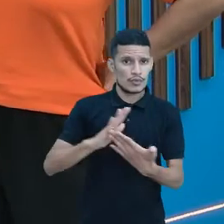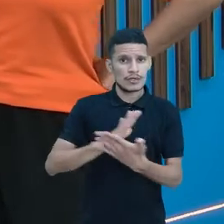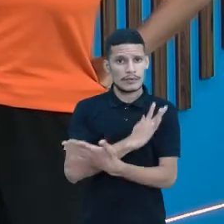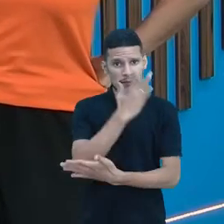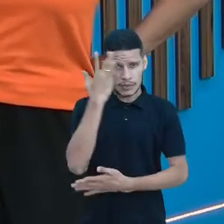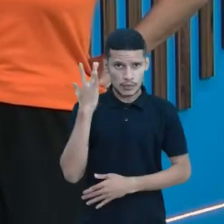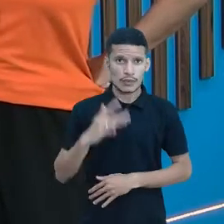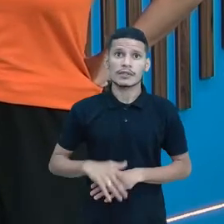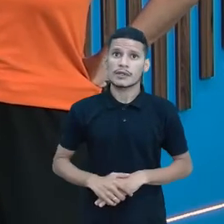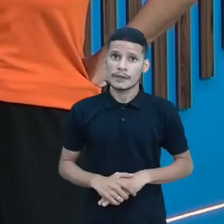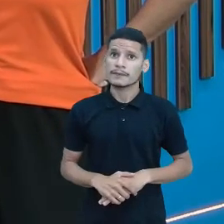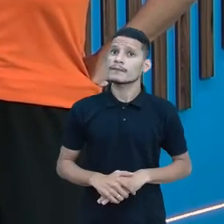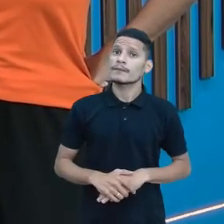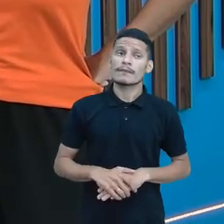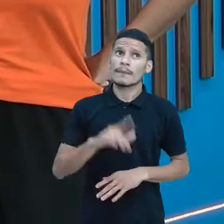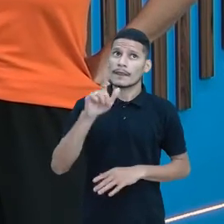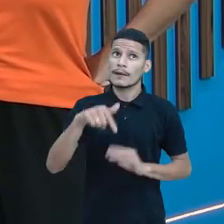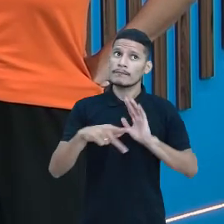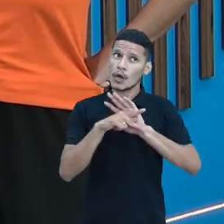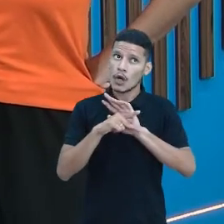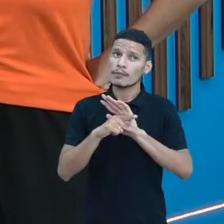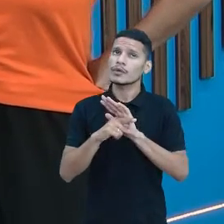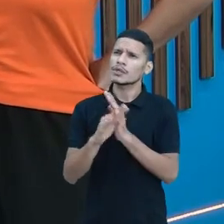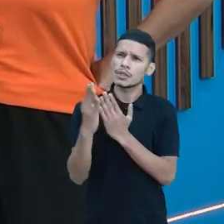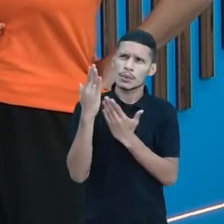Uma das suspeitas, e aí são suspeitas de